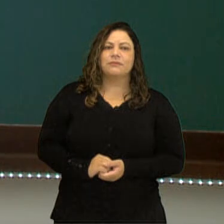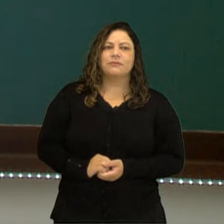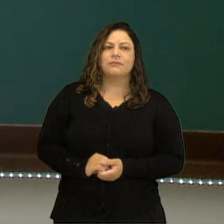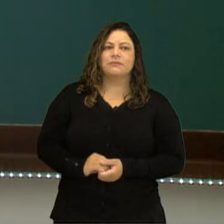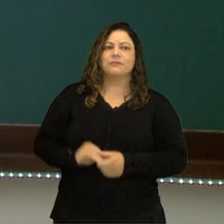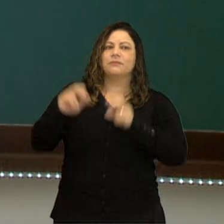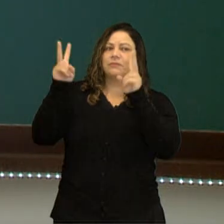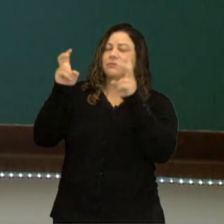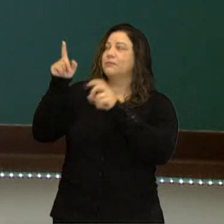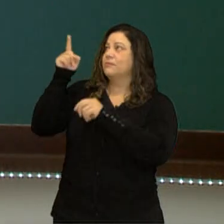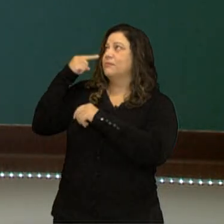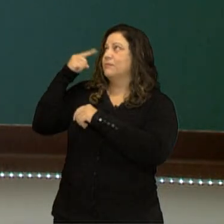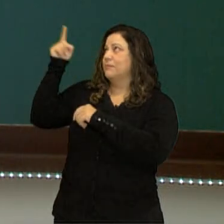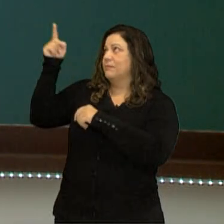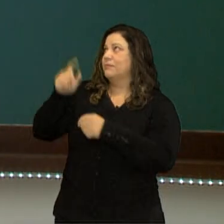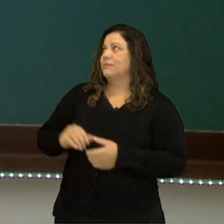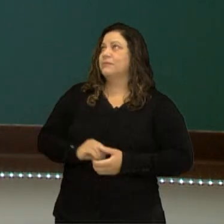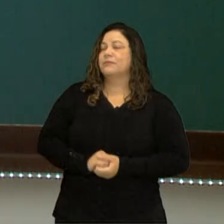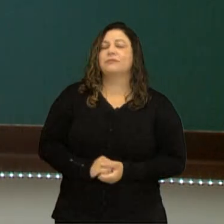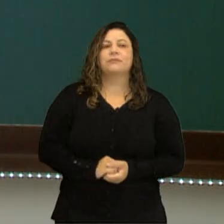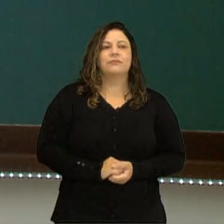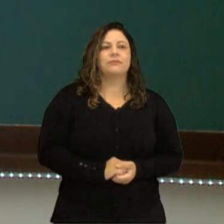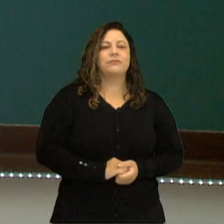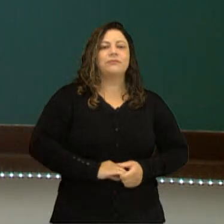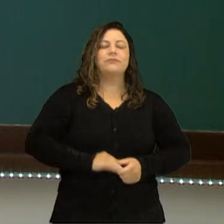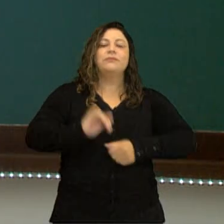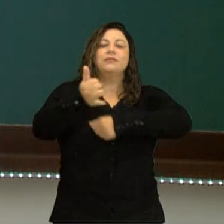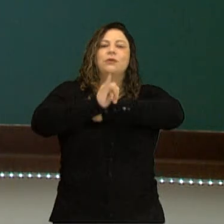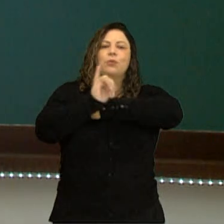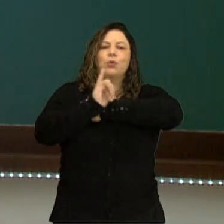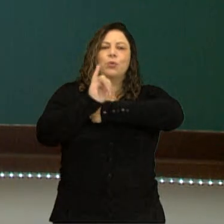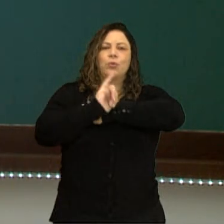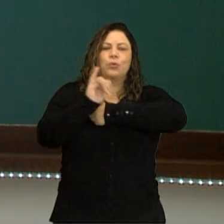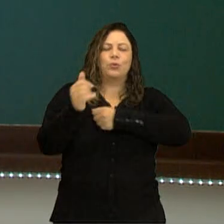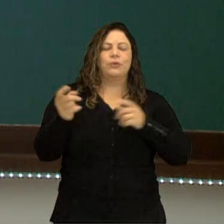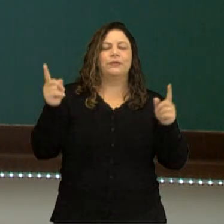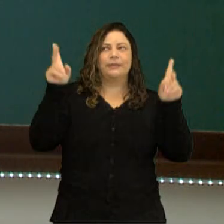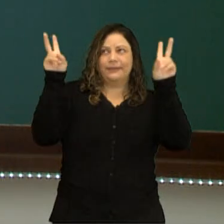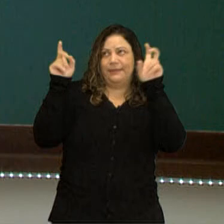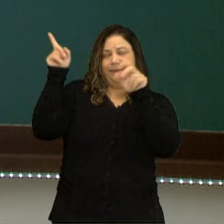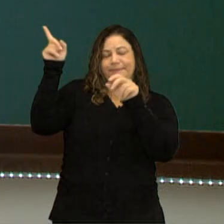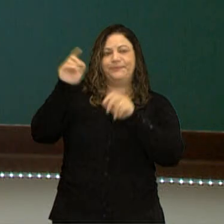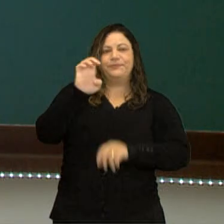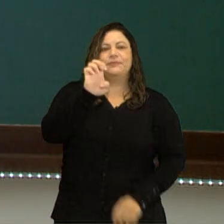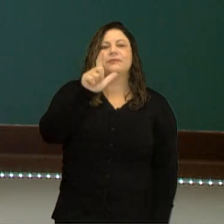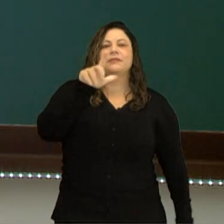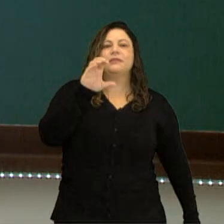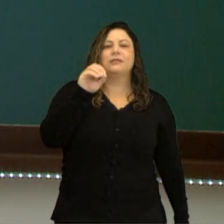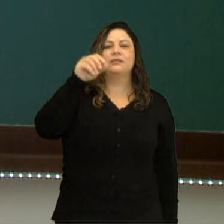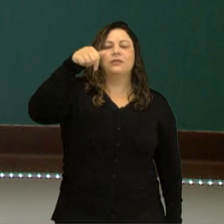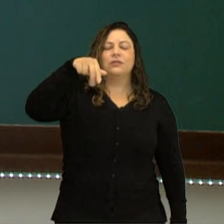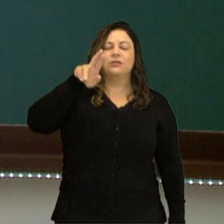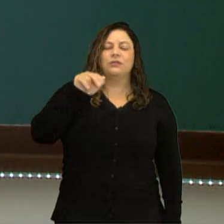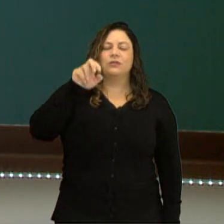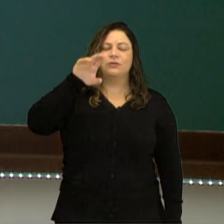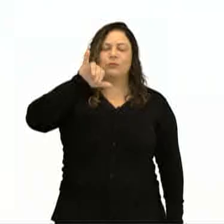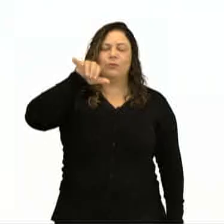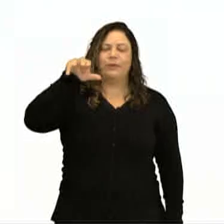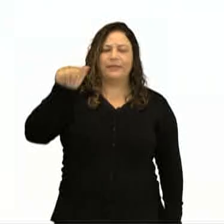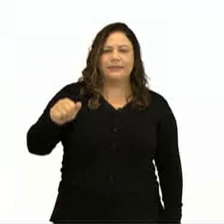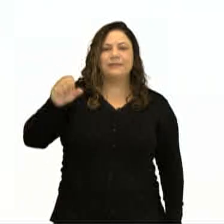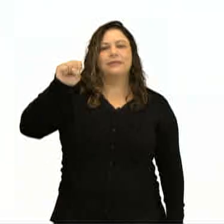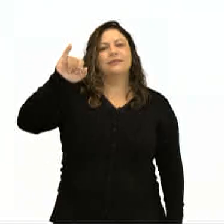Eloquência singular. Então, vamos à leitura desta crônica. Mal iniciara seu discurso, o